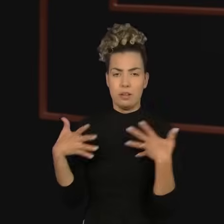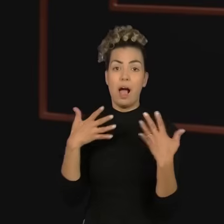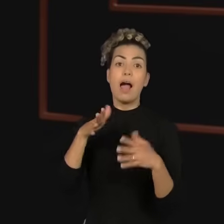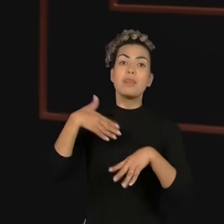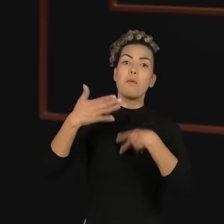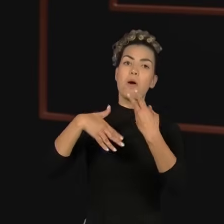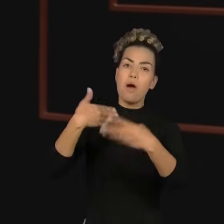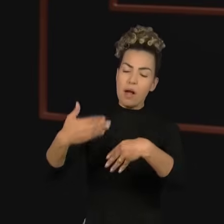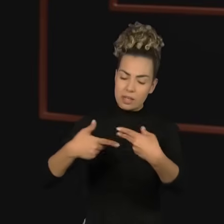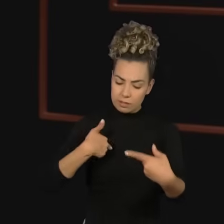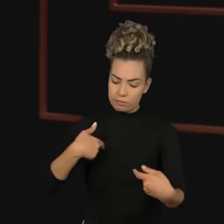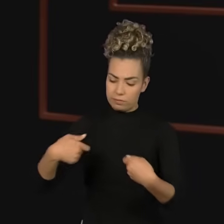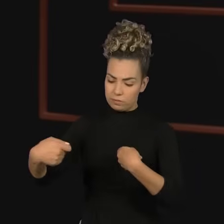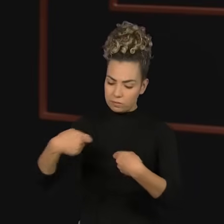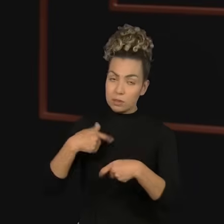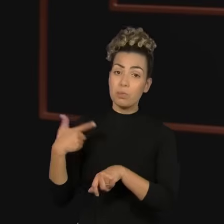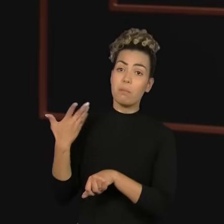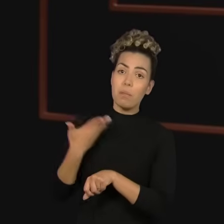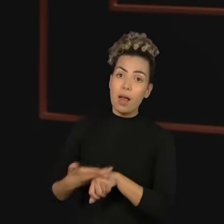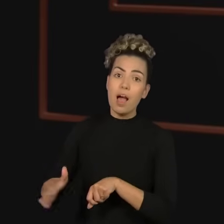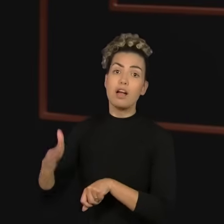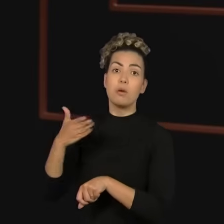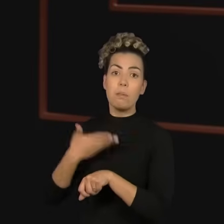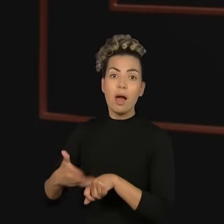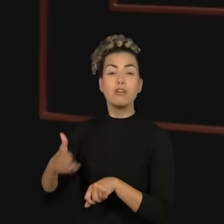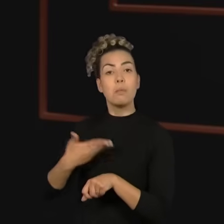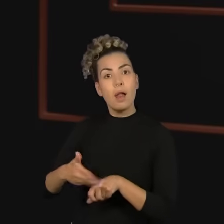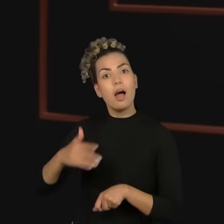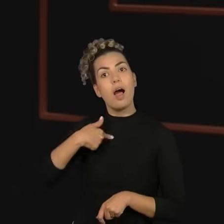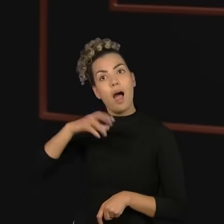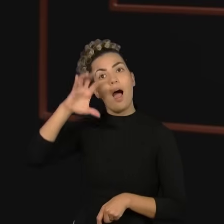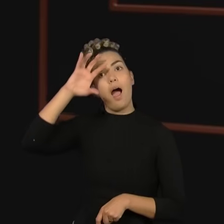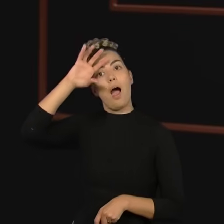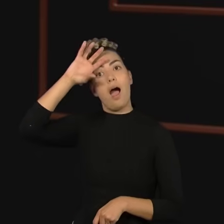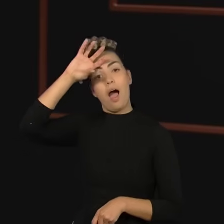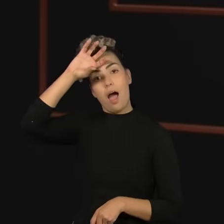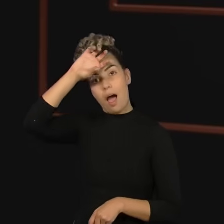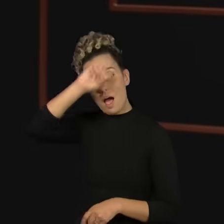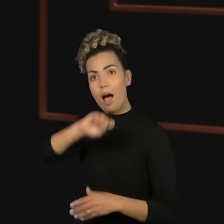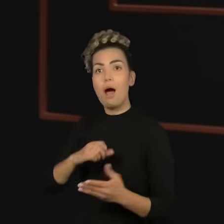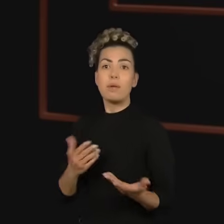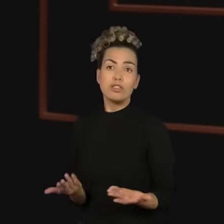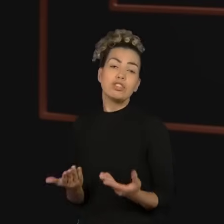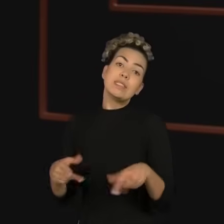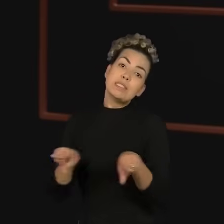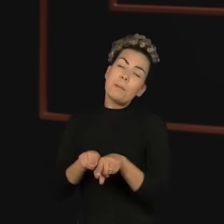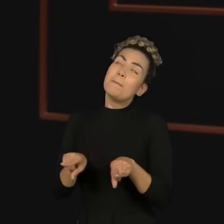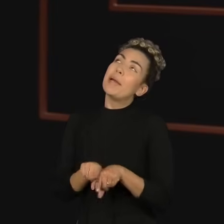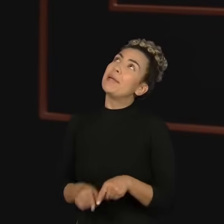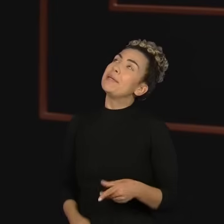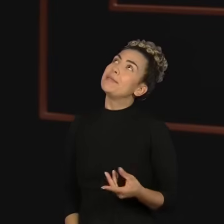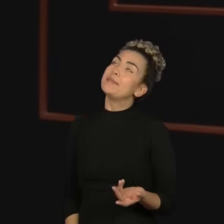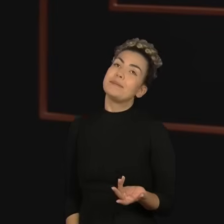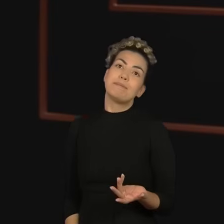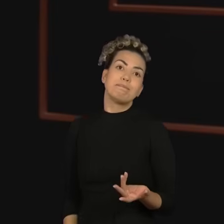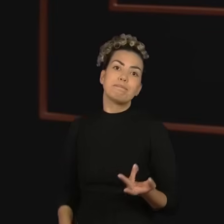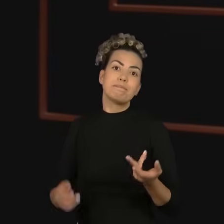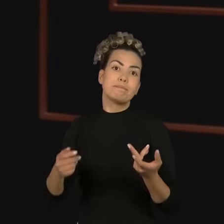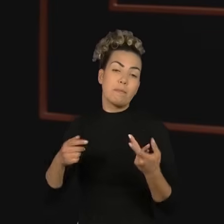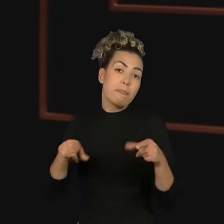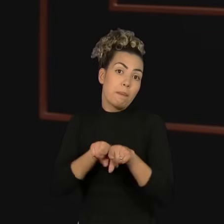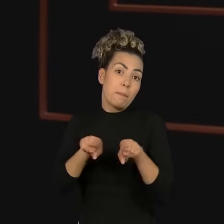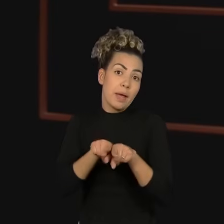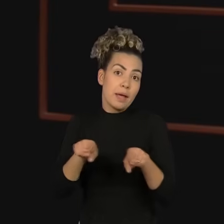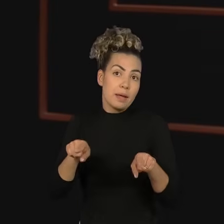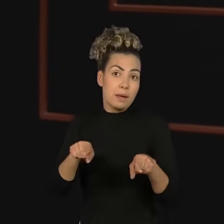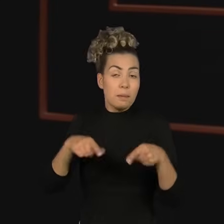né? Que de tanto você fazer, você vai aprendendo. E tem essa coisa de você tem a distância,